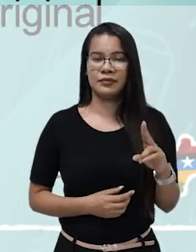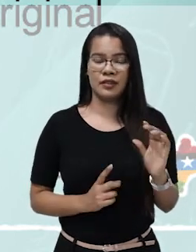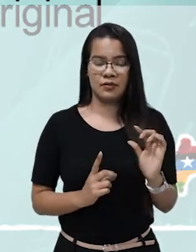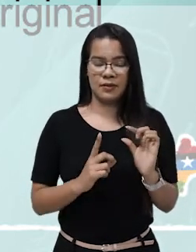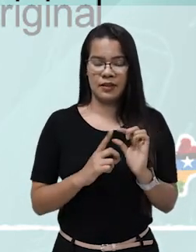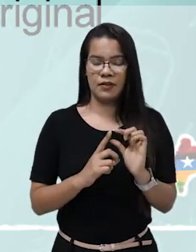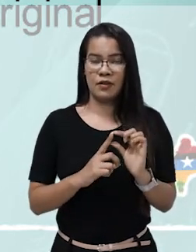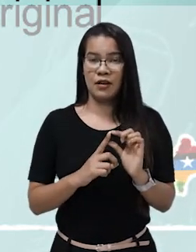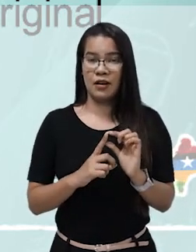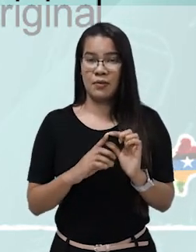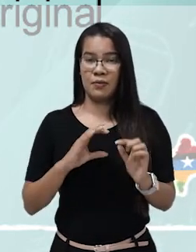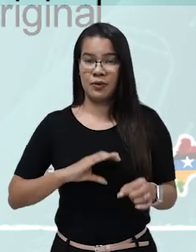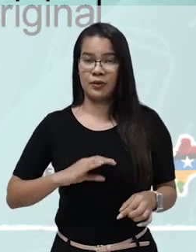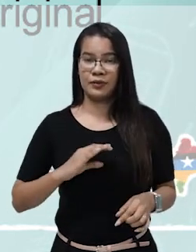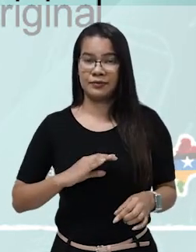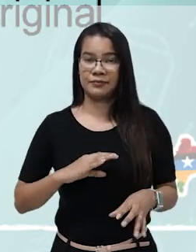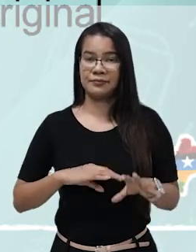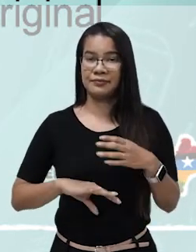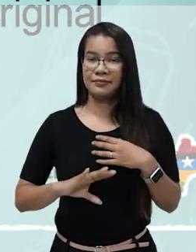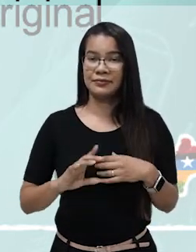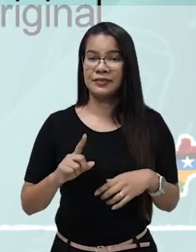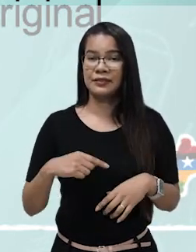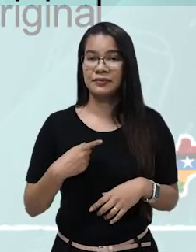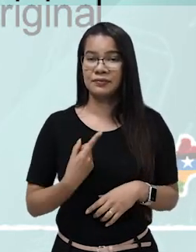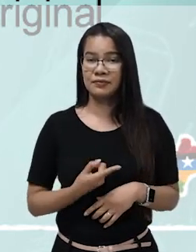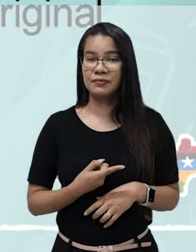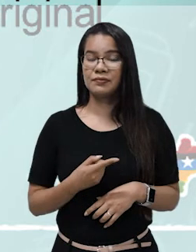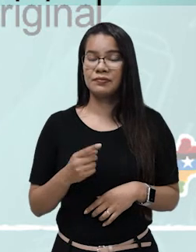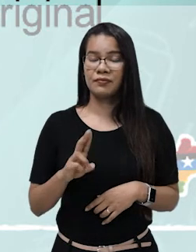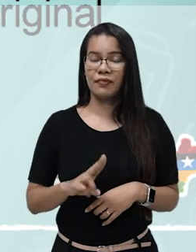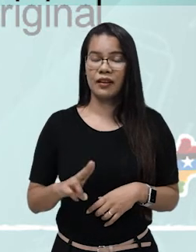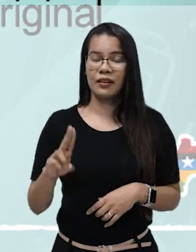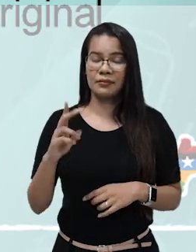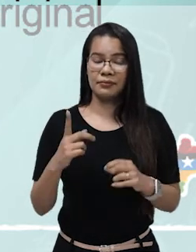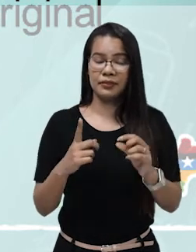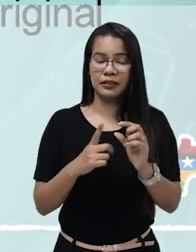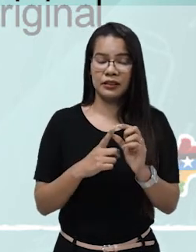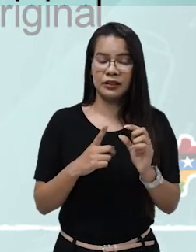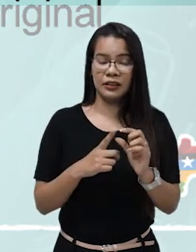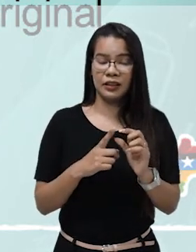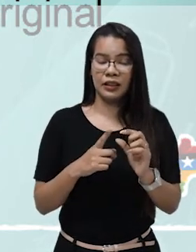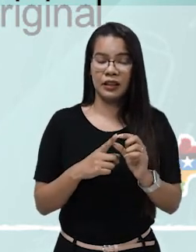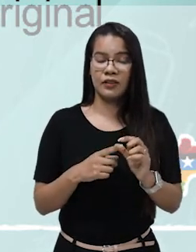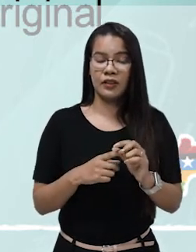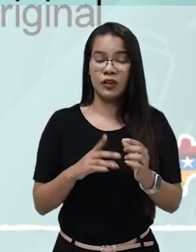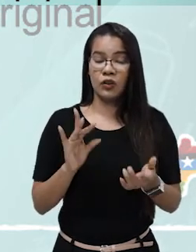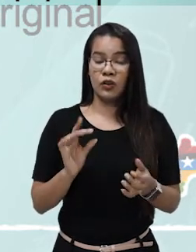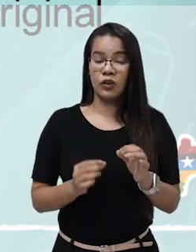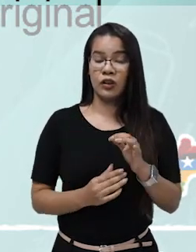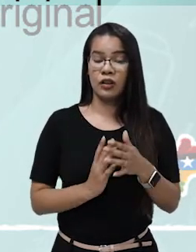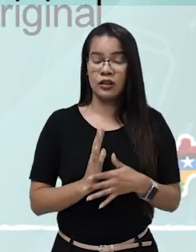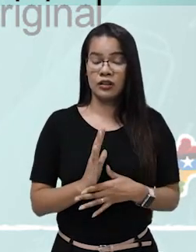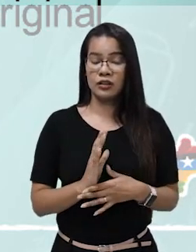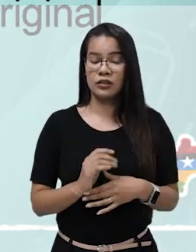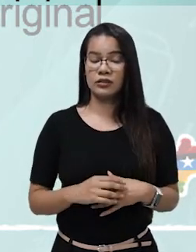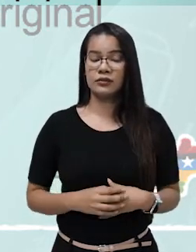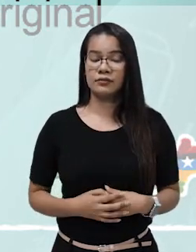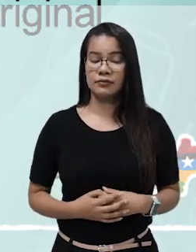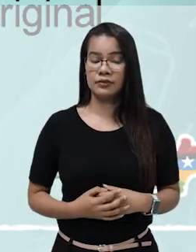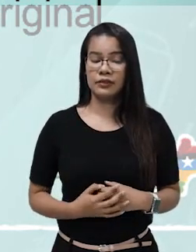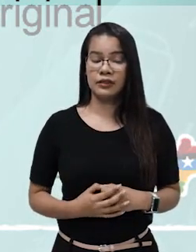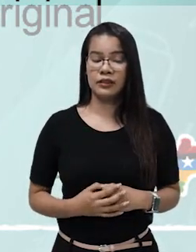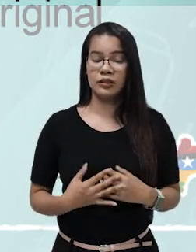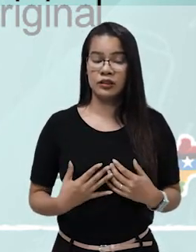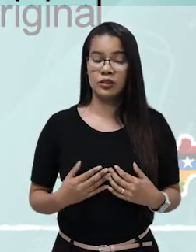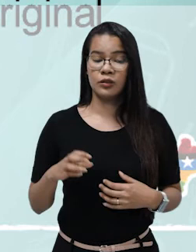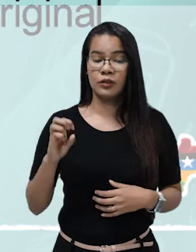box, em outros utilizamos a palavra na sua forma original, como mousse, delivery, pizza. No caso em questão, a palavra